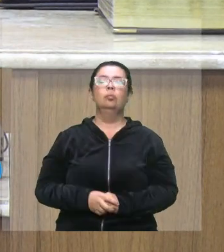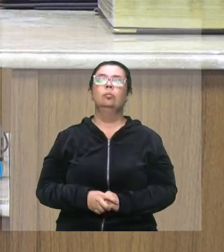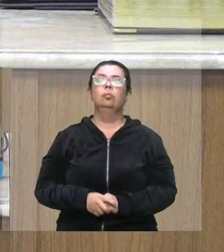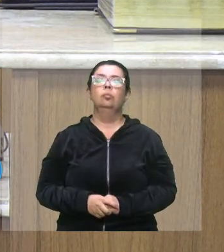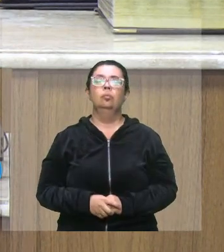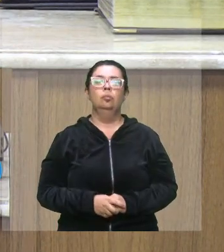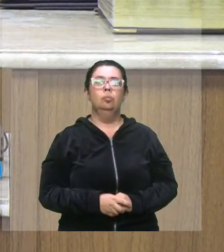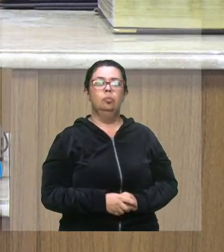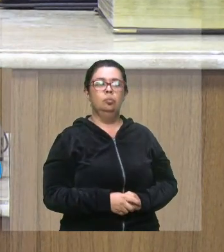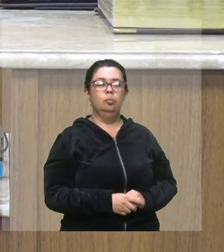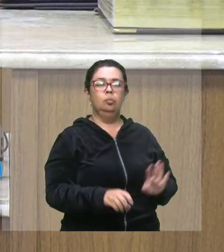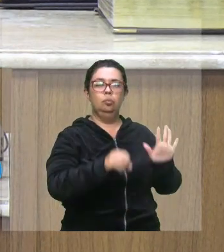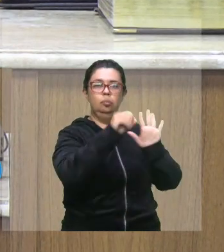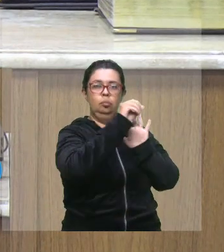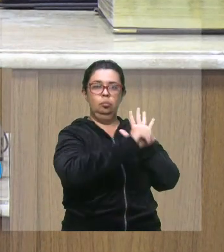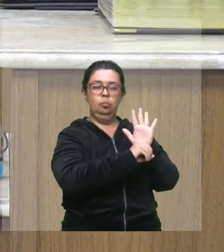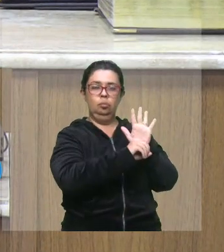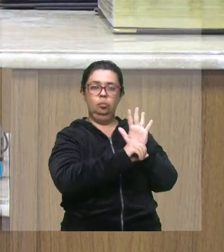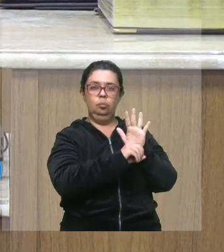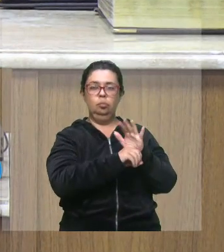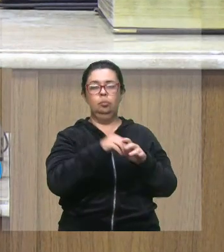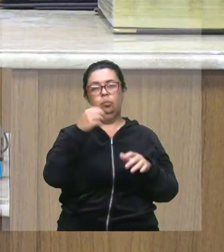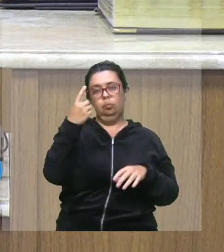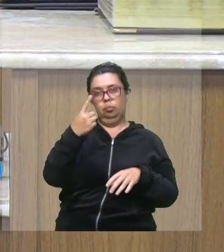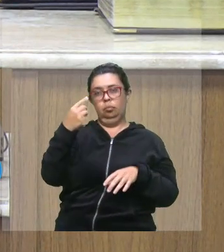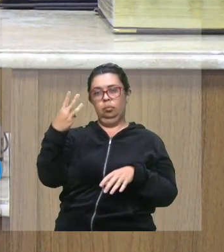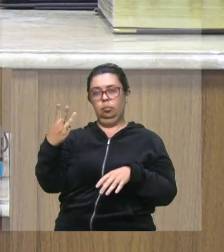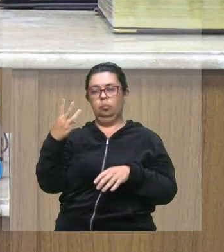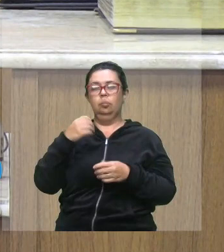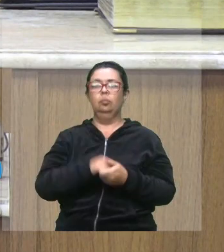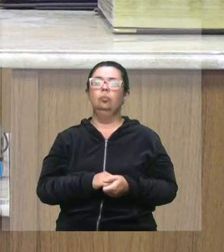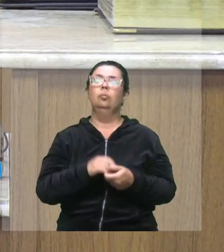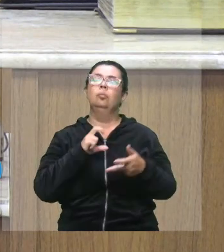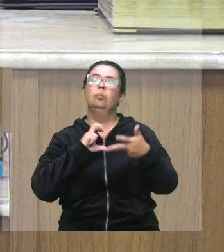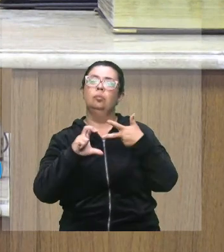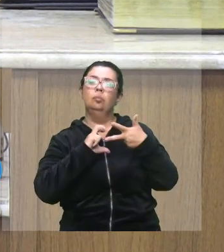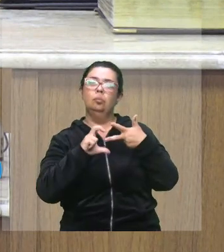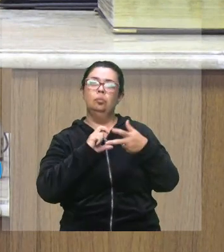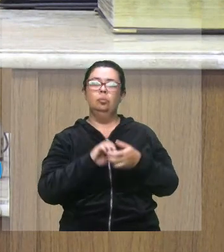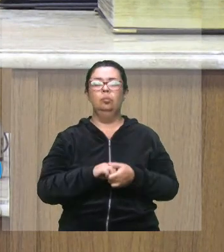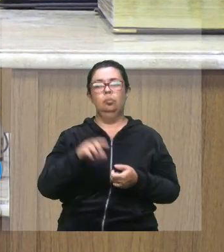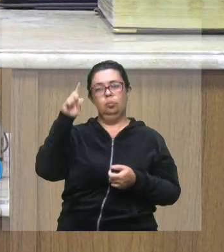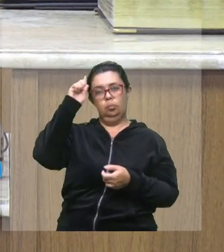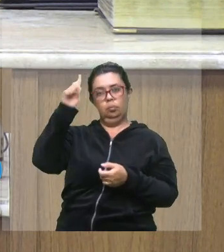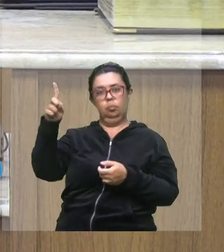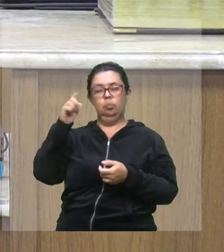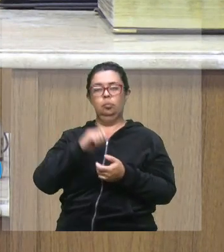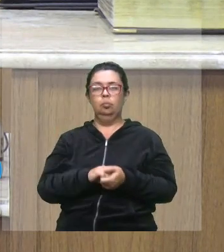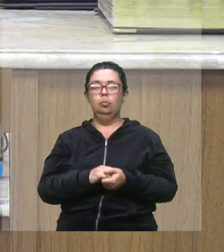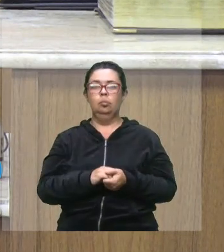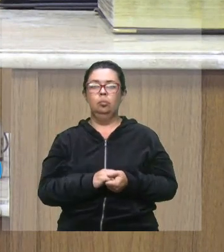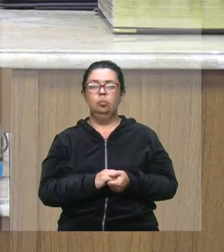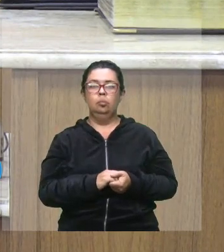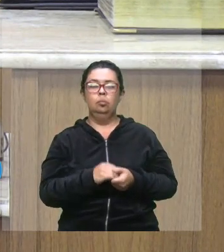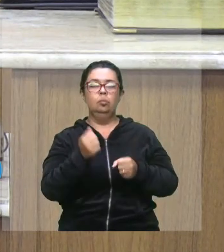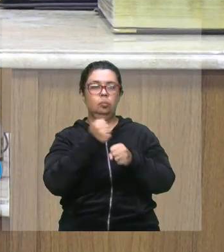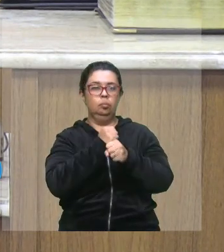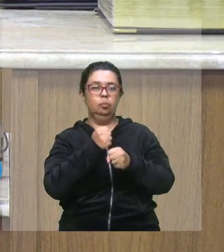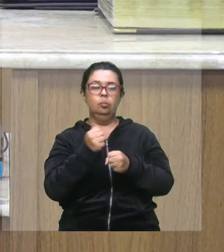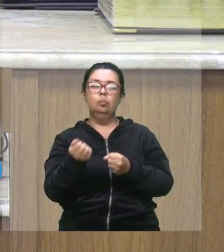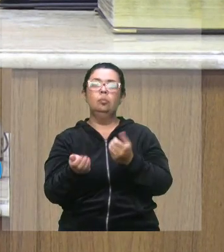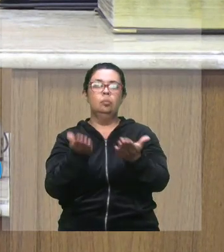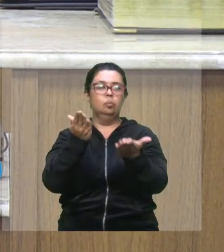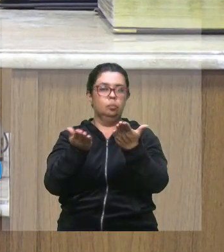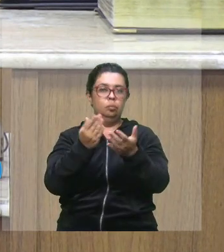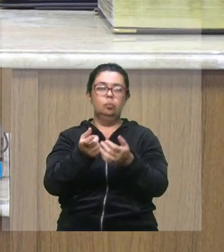Ofício da Divisão de Contabilidade número 13/2024 do Poder Executivo encaminha o balanço de 2023 através